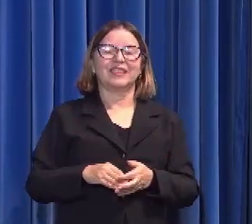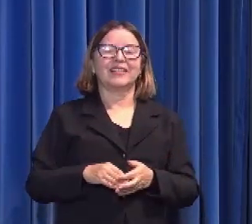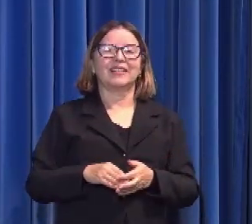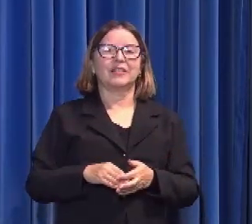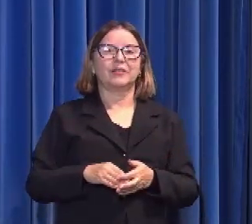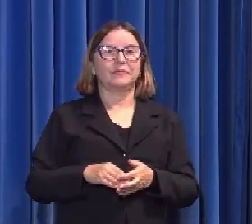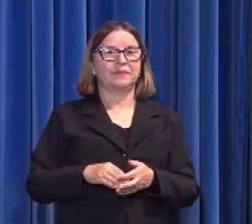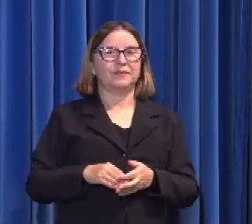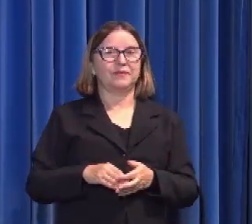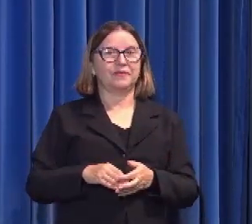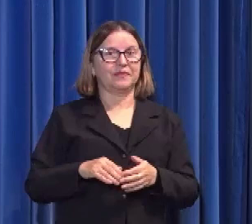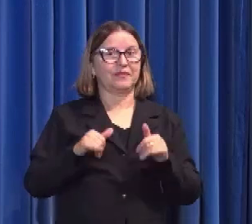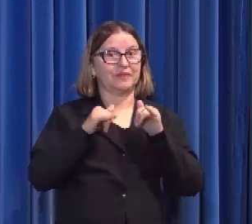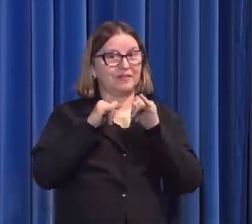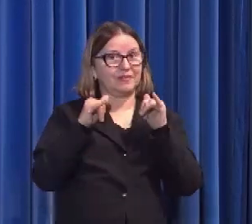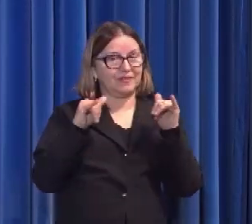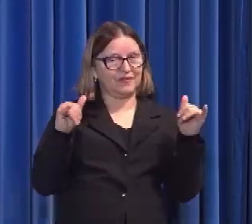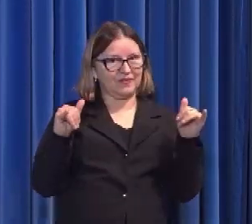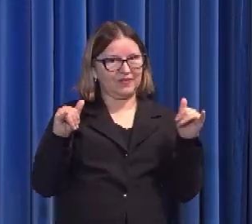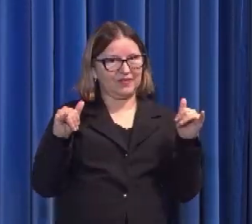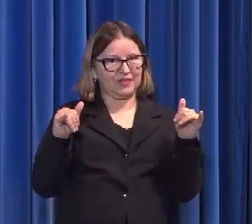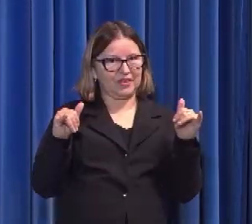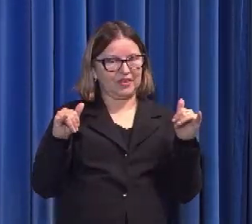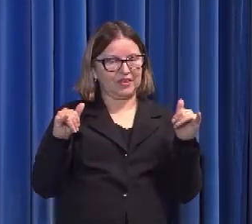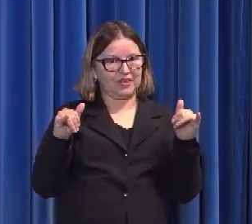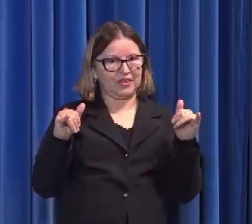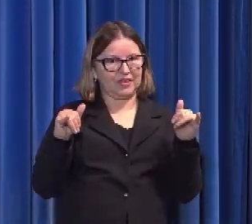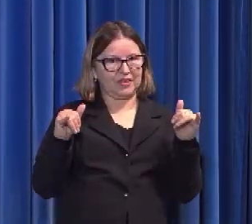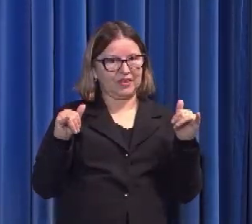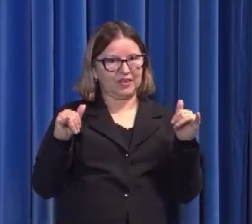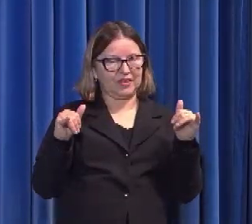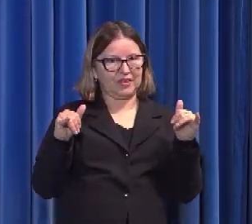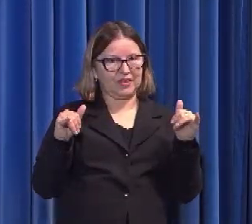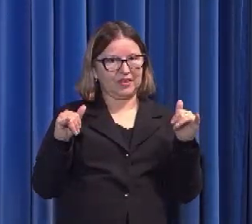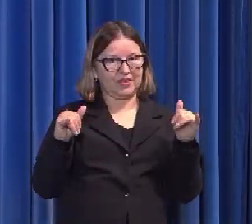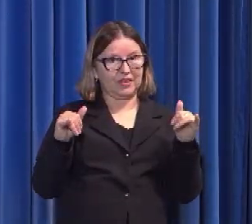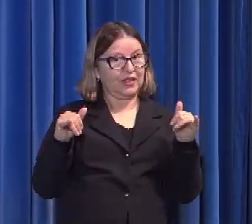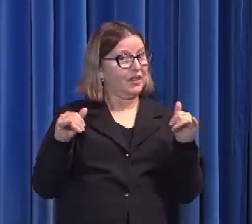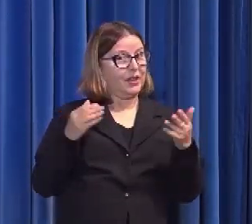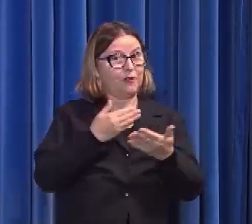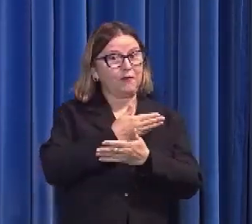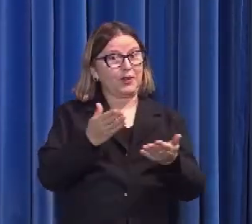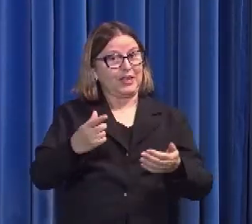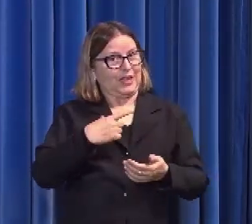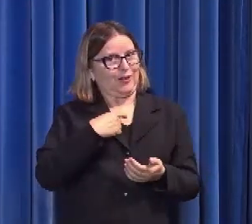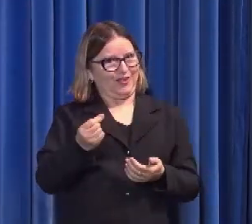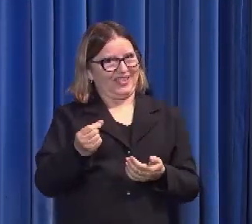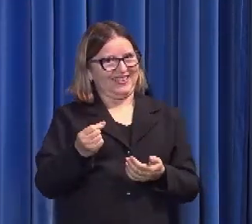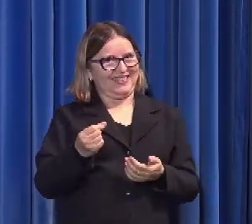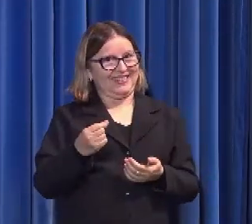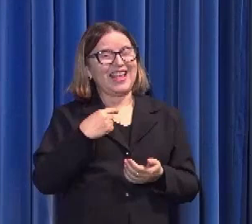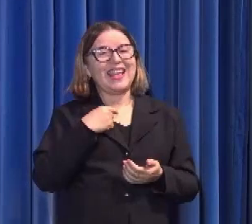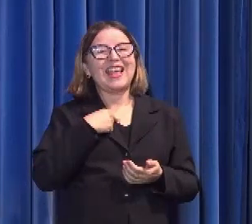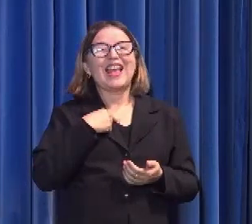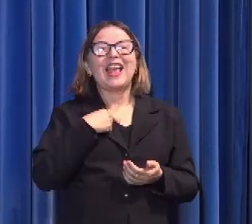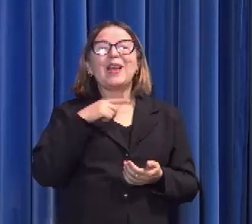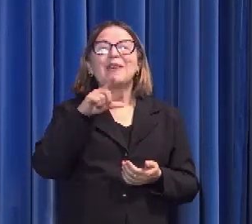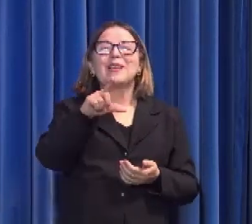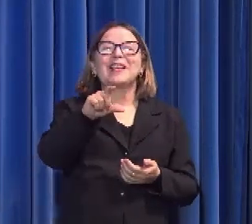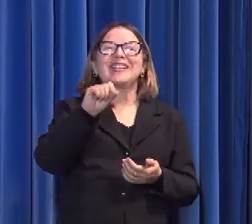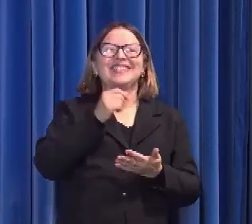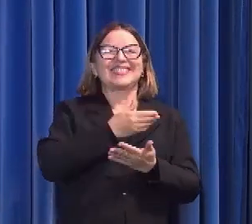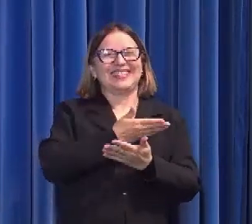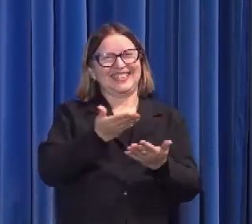vocês que a escolha não foi feita por vocês essa escolha foi feita por mim